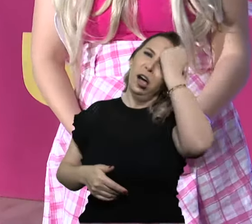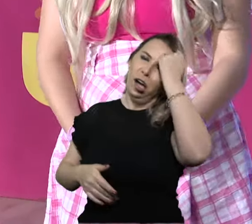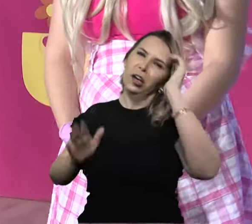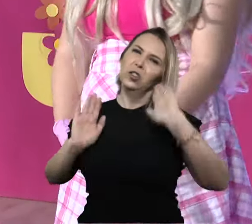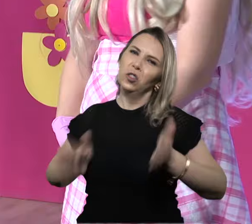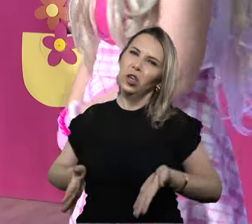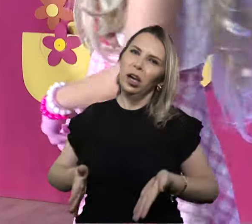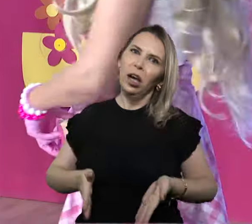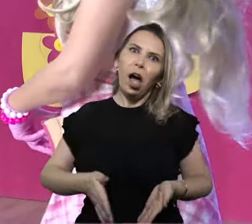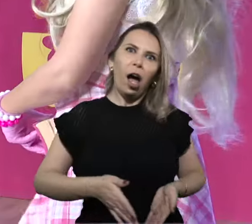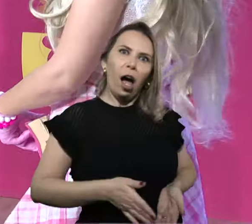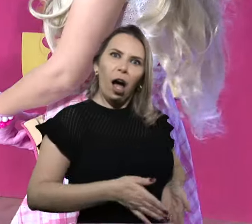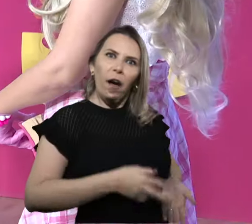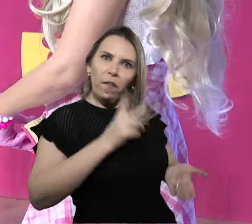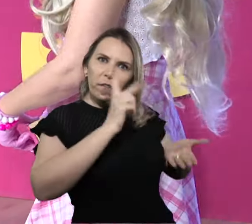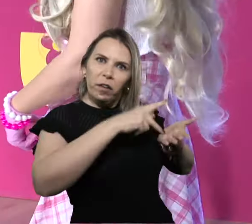arrependi.